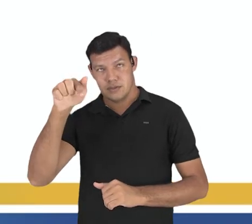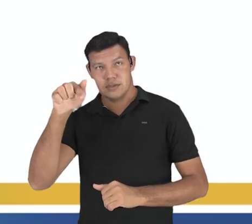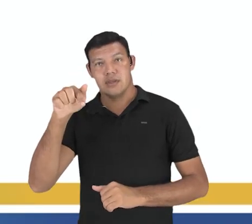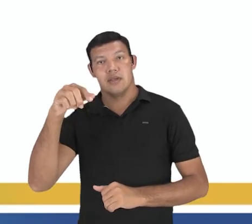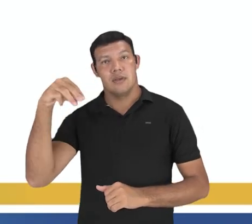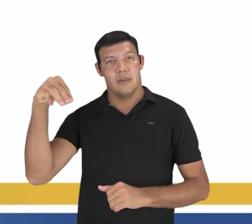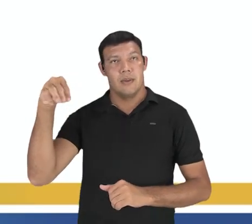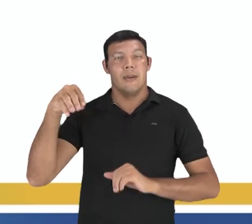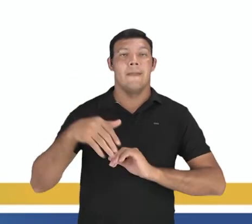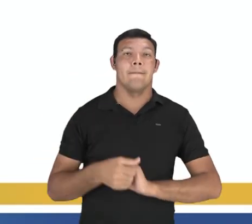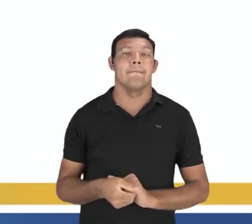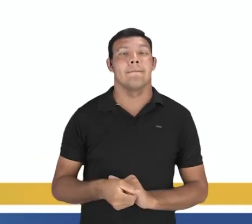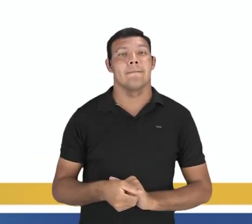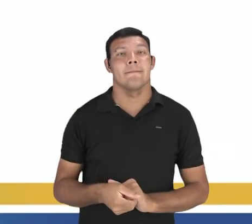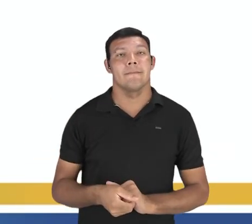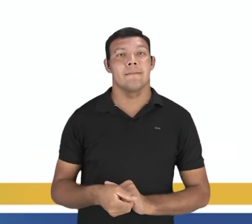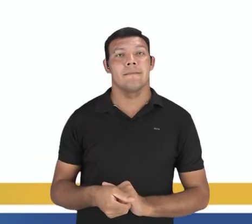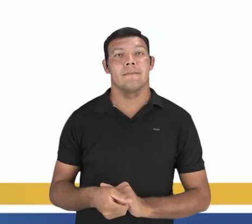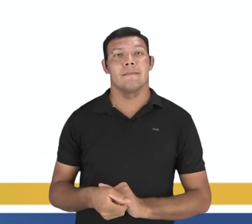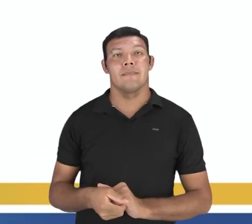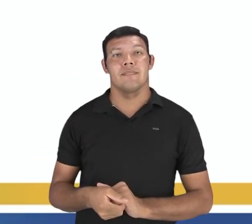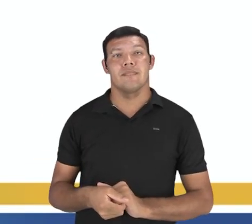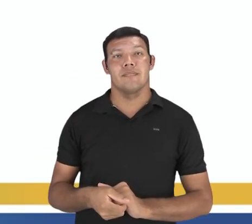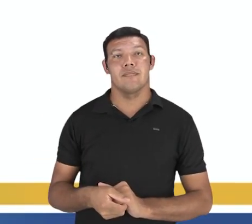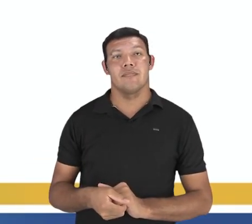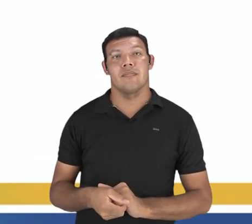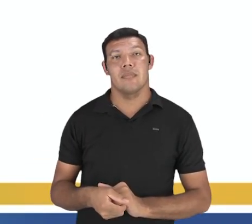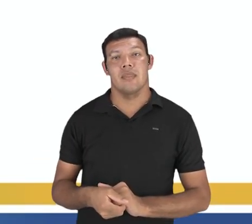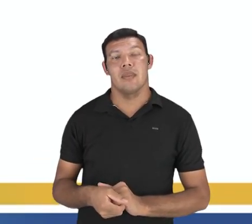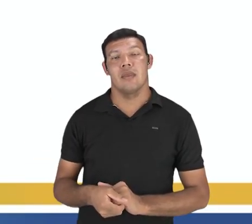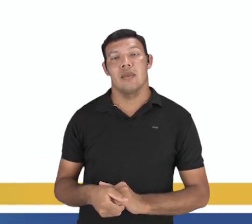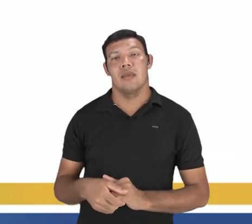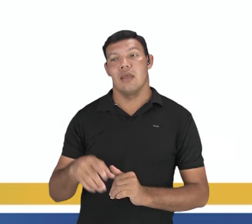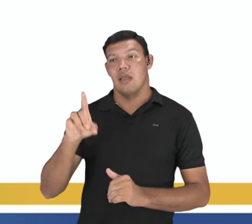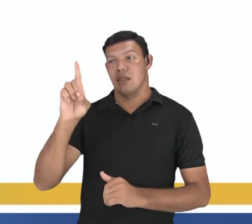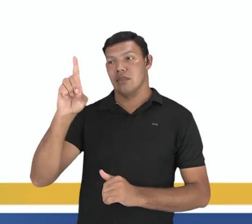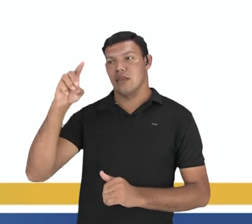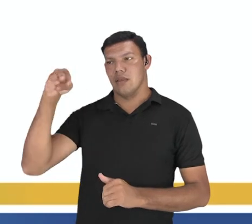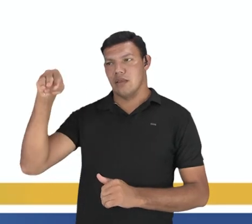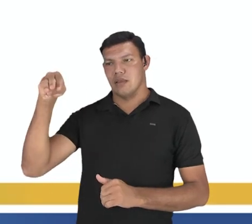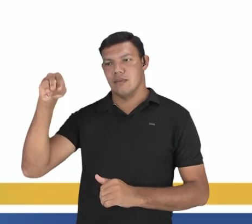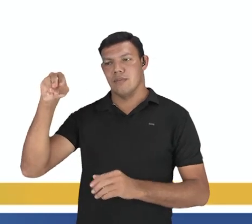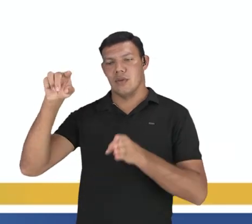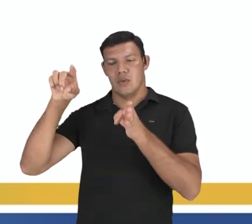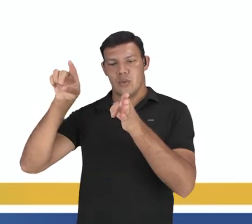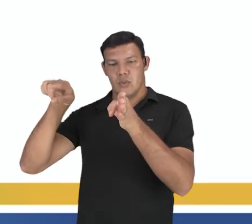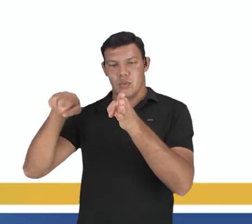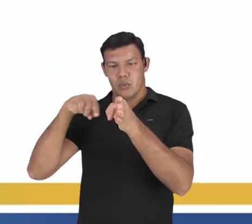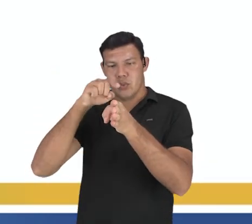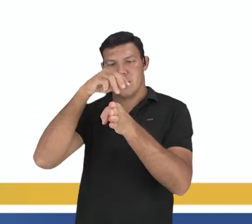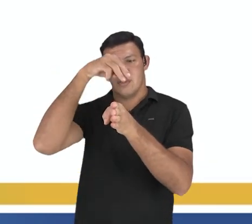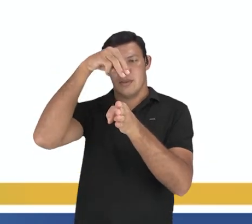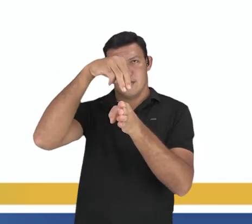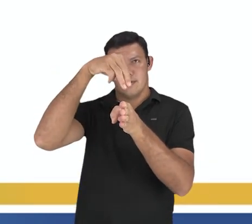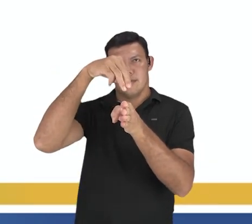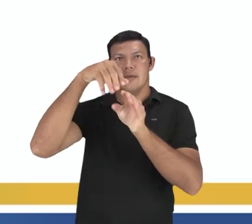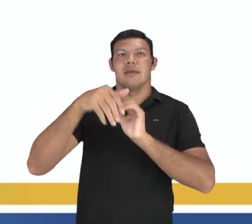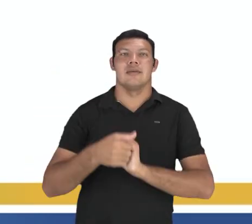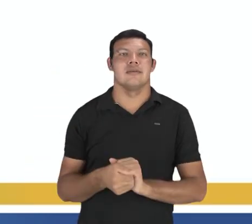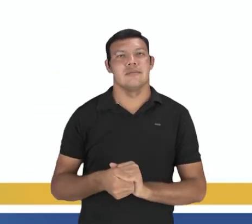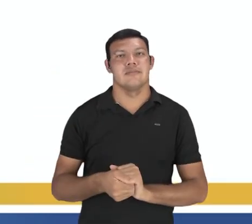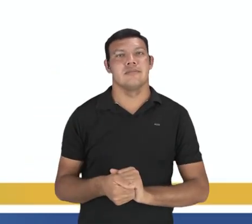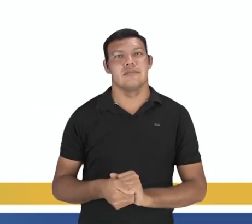em ma32 de 0,32 cm em m e eu vou mandar uma casinha apenas